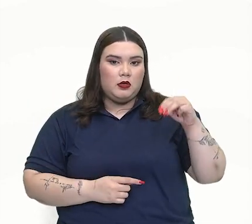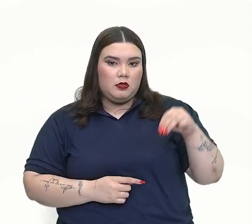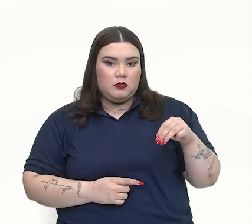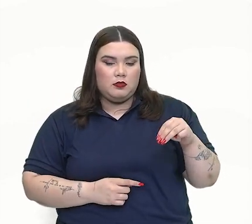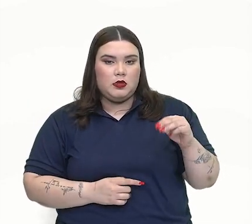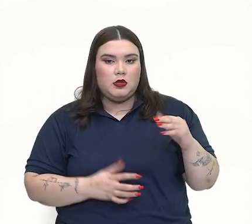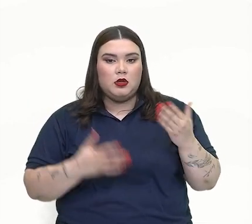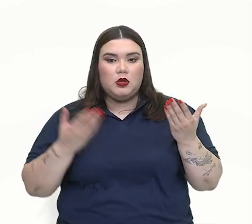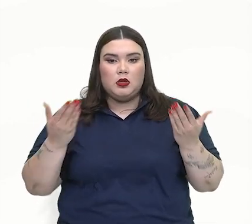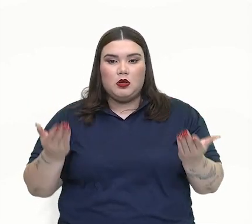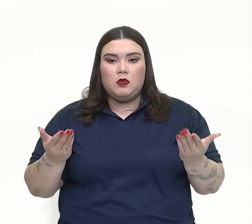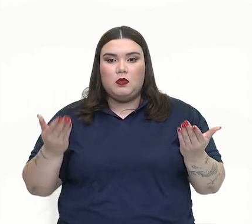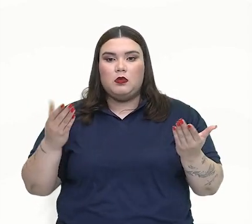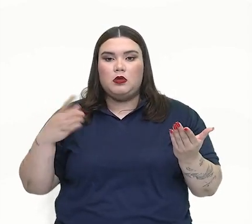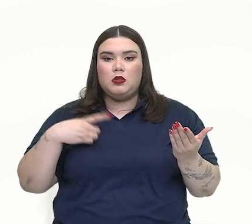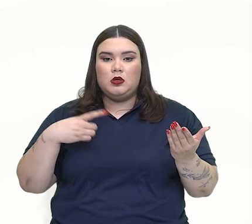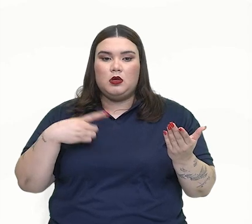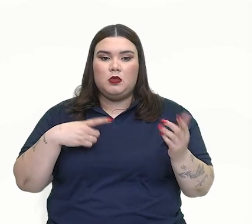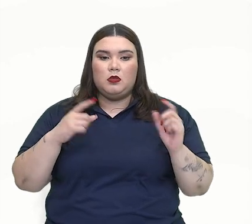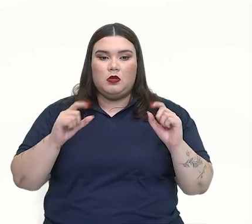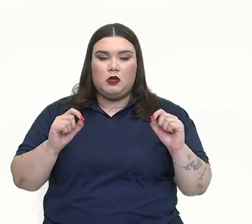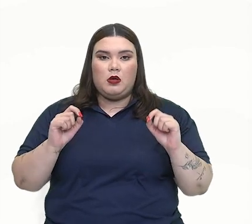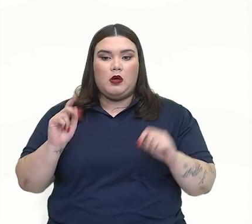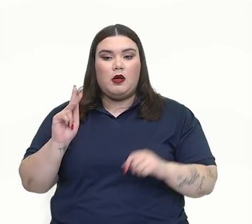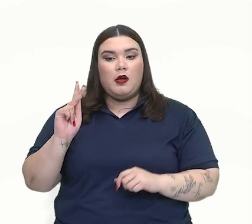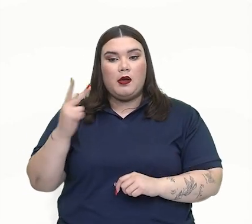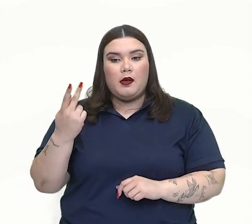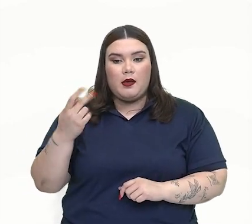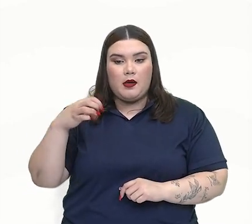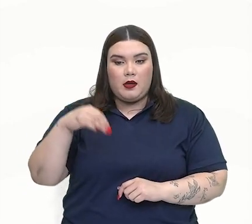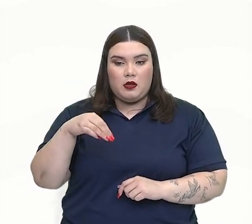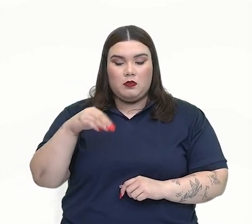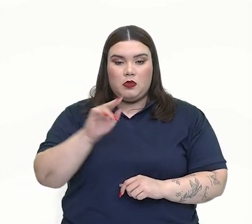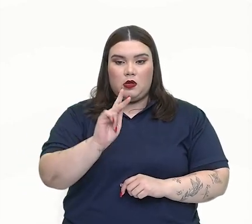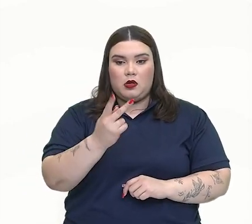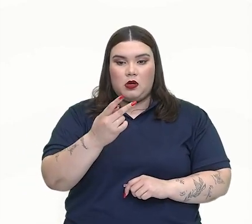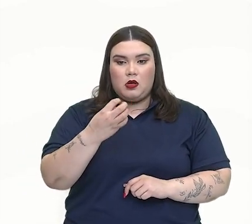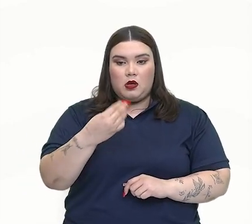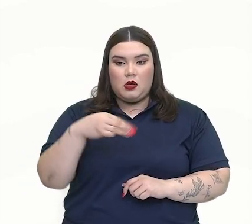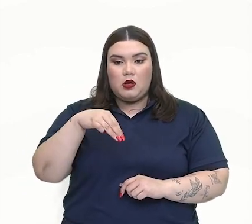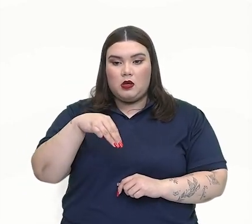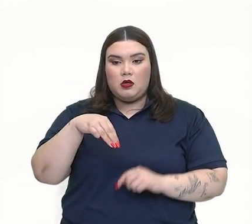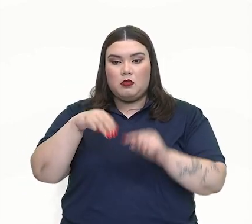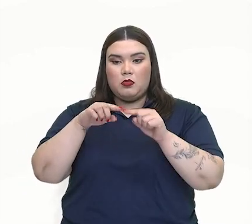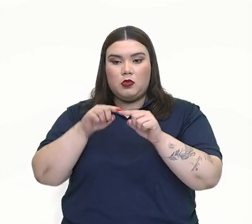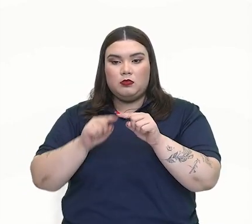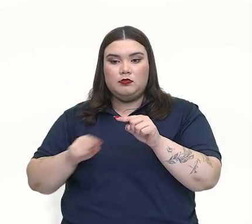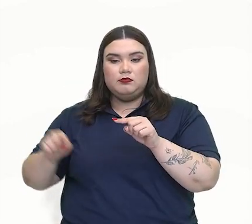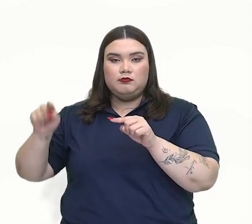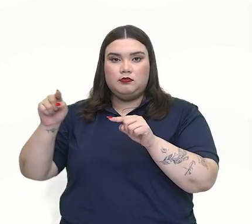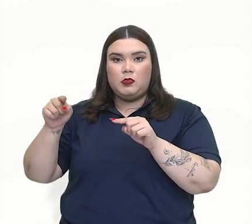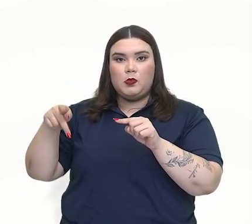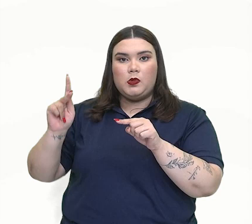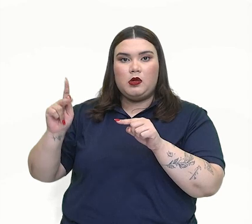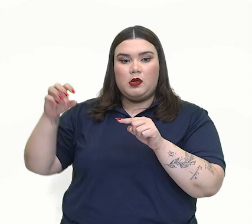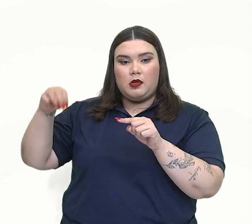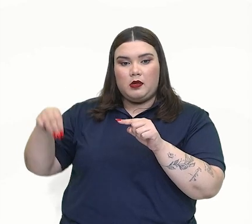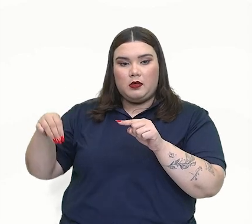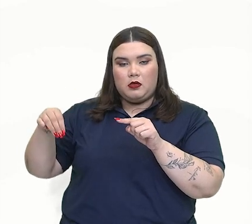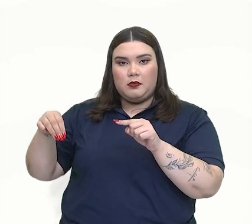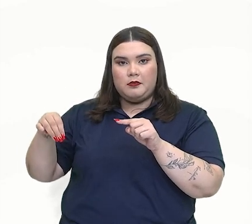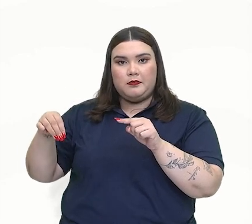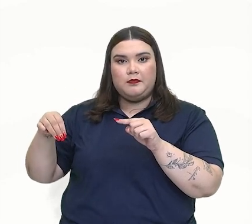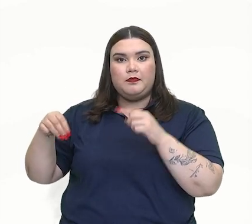cá para o quilômetro. Ou seja, eu vou fazer uma divisão, tá? Divisão por